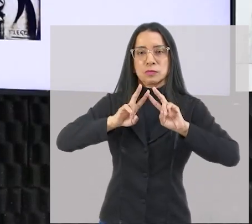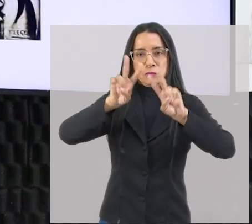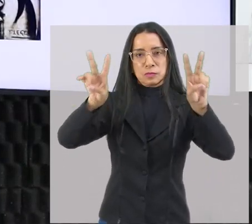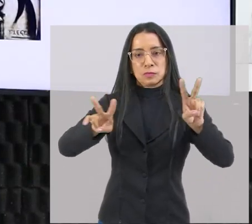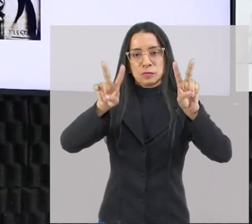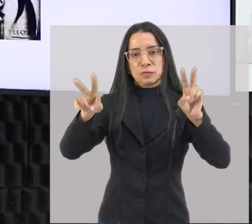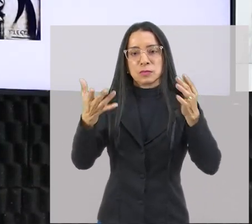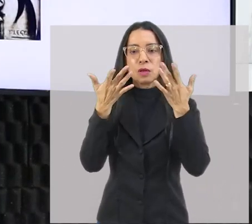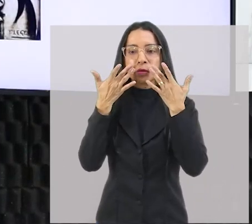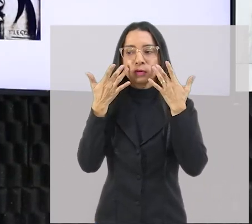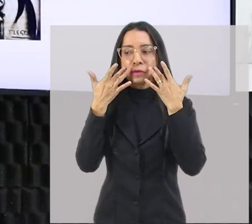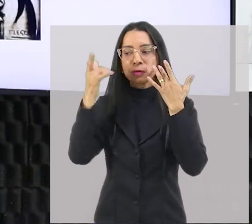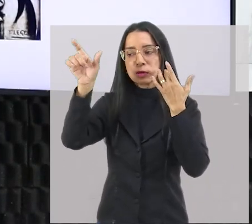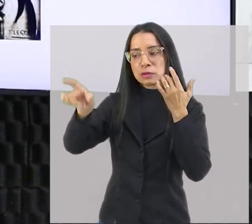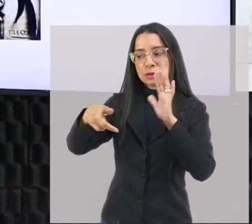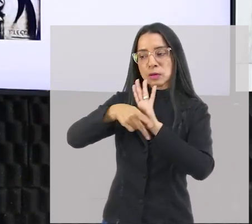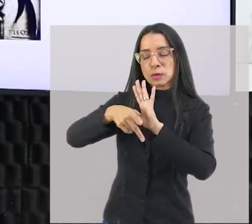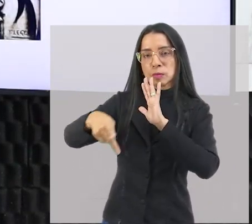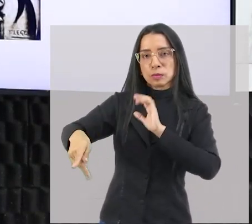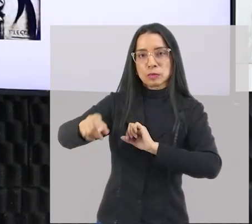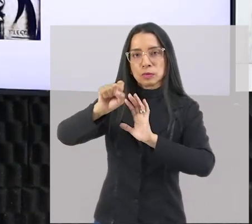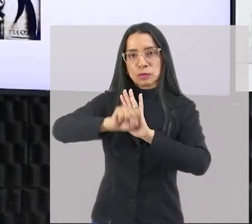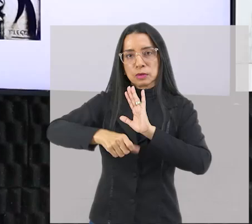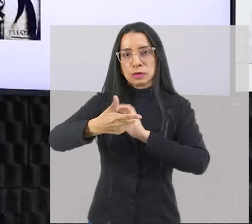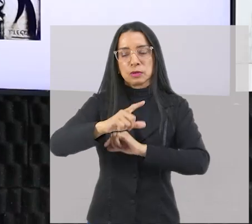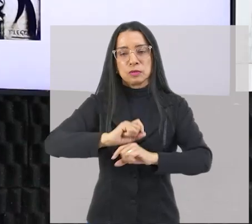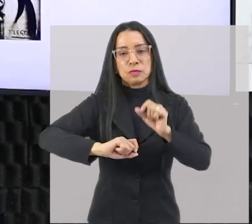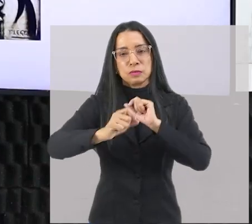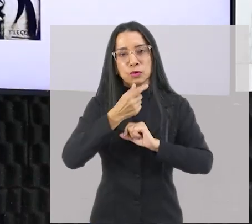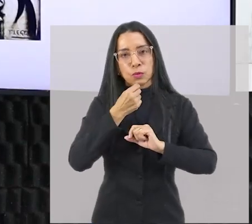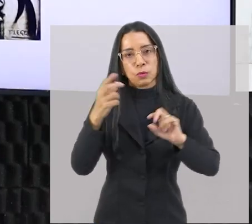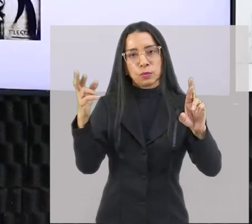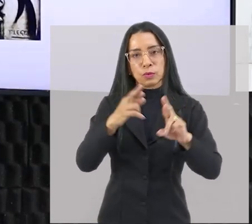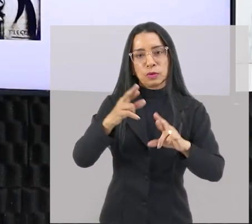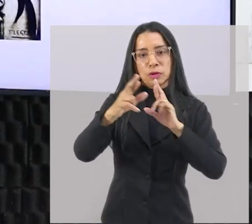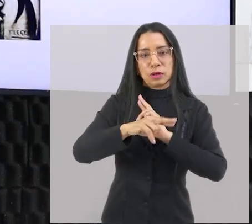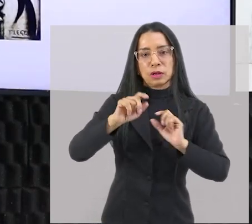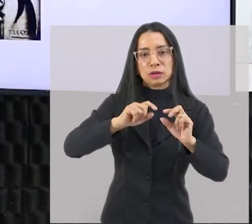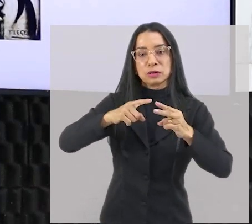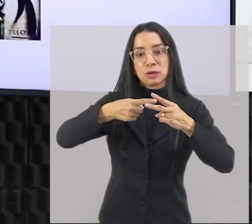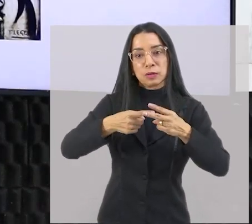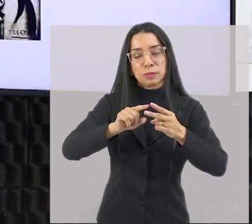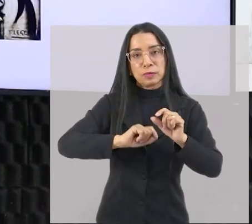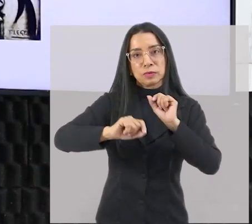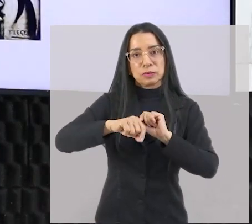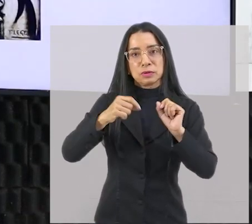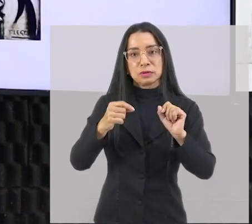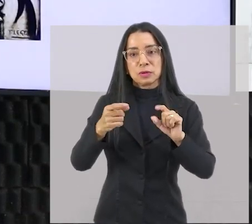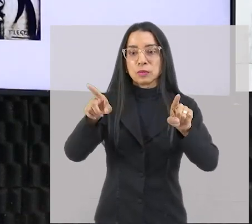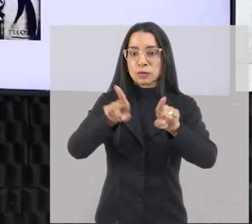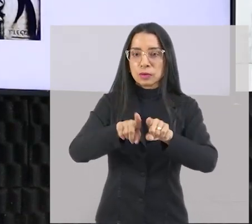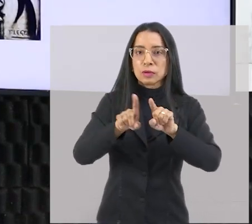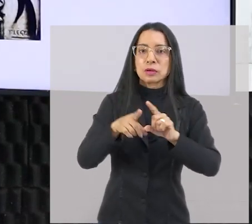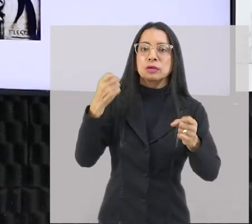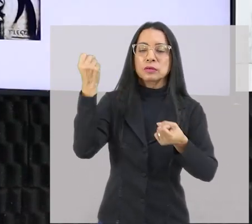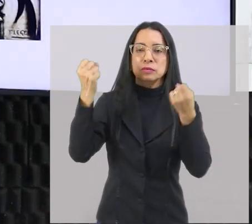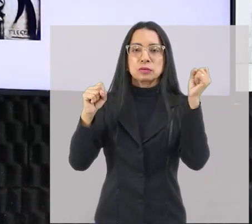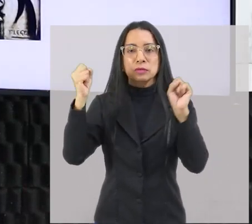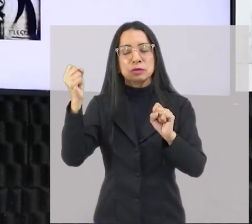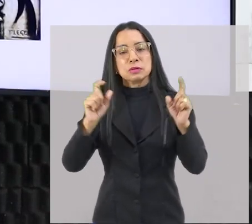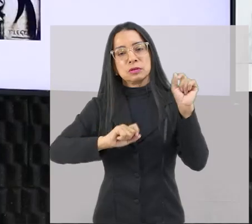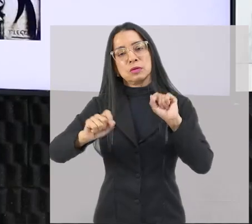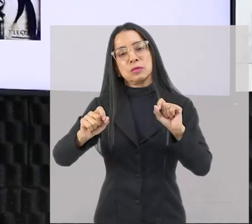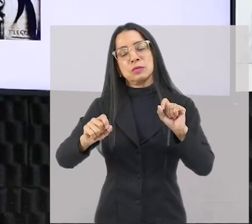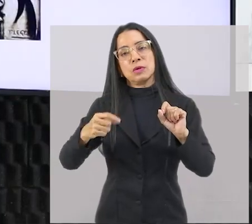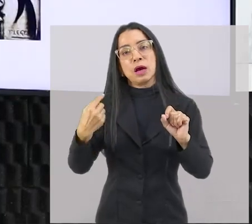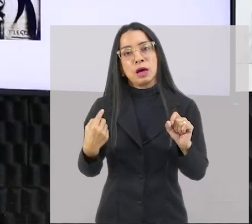visão do artista do século XX, deste homem em relação à mecanização e industrialização. A nossa visão